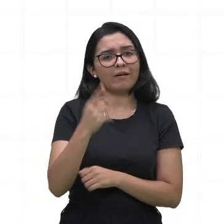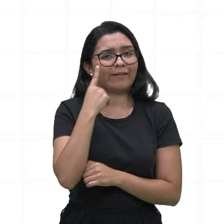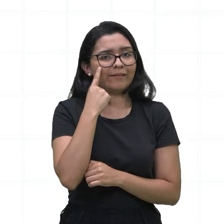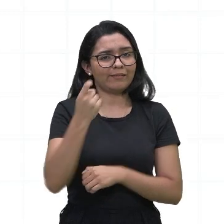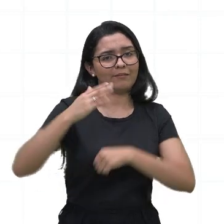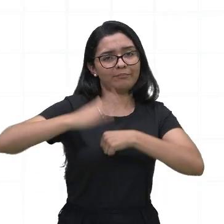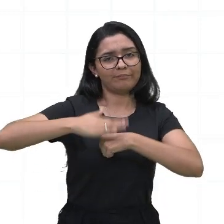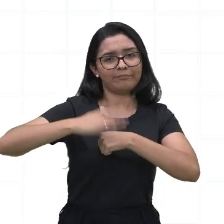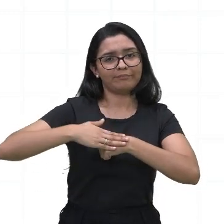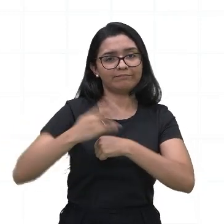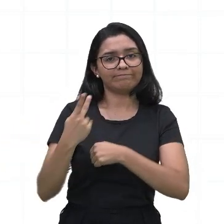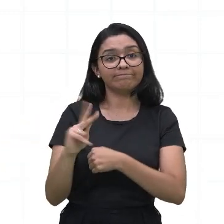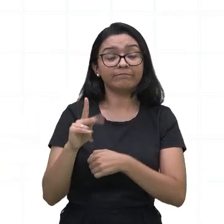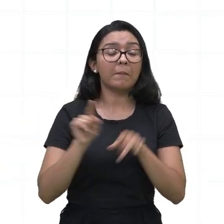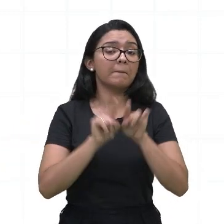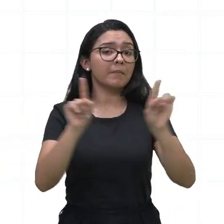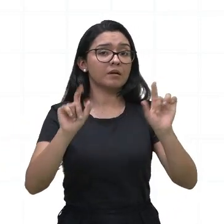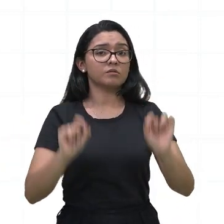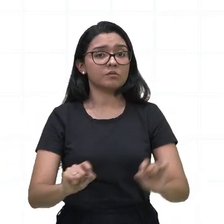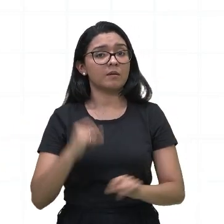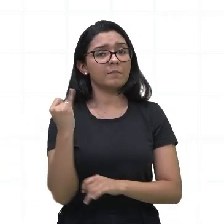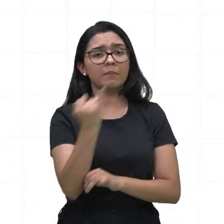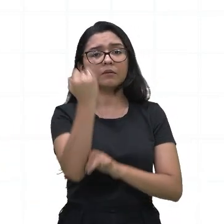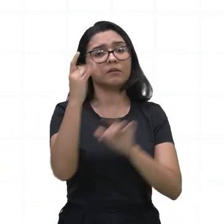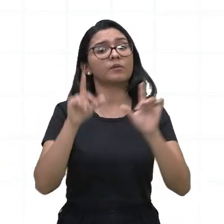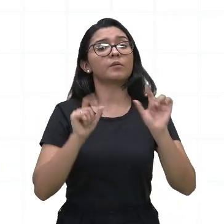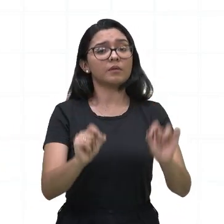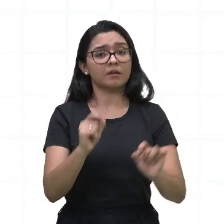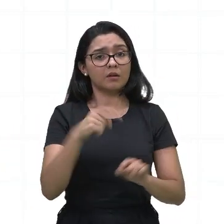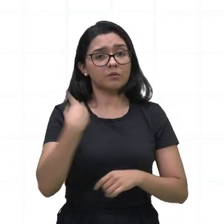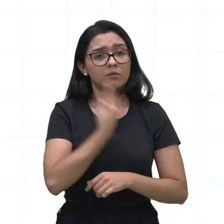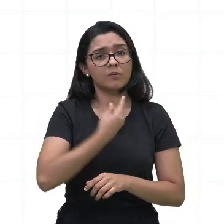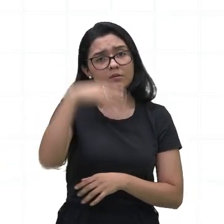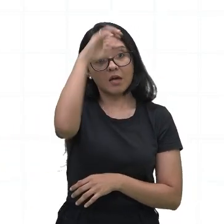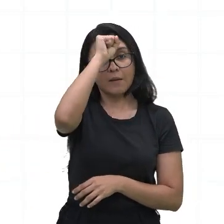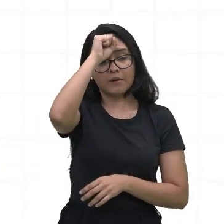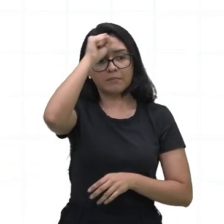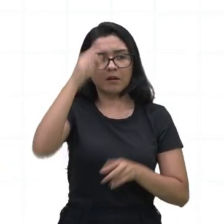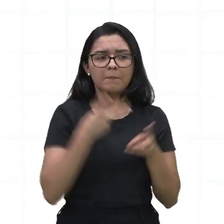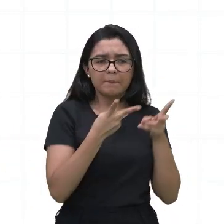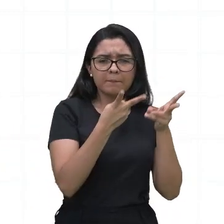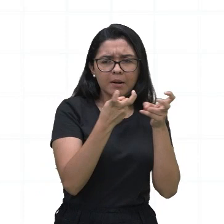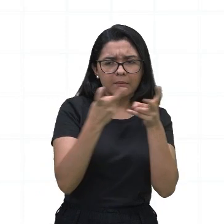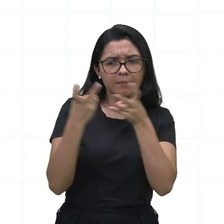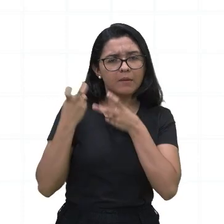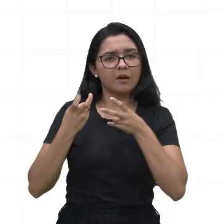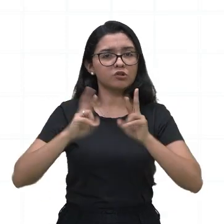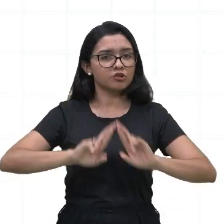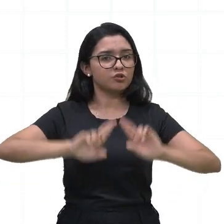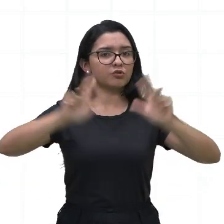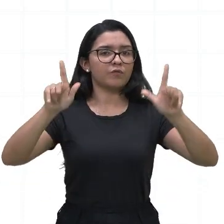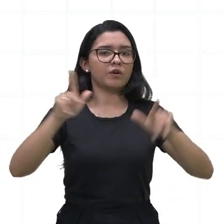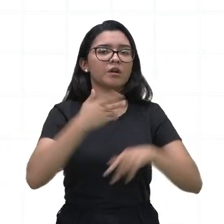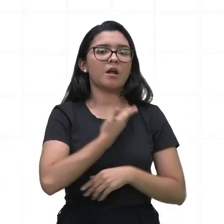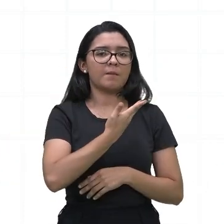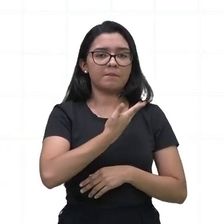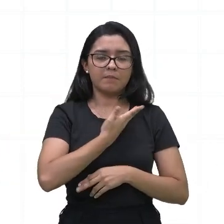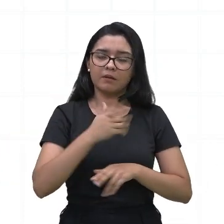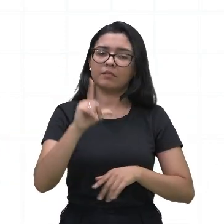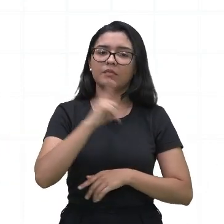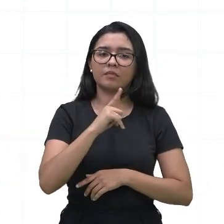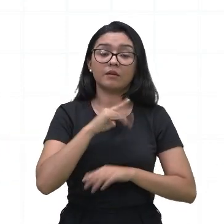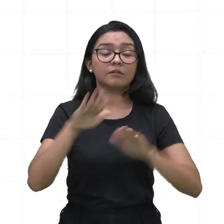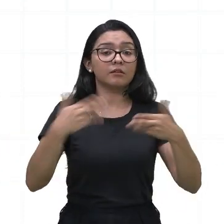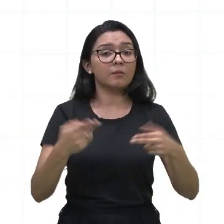interesse próprio. No entanto, é fundamental aprender a distinguir entre esses tipos de amizades. Portanto,